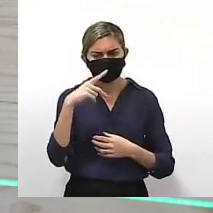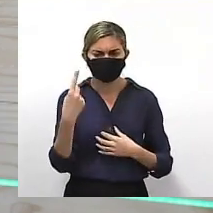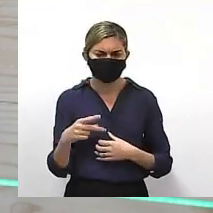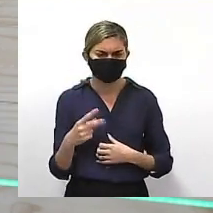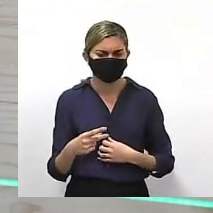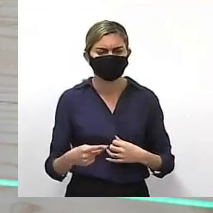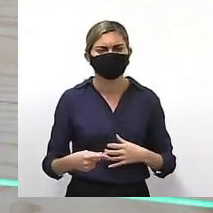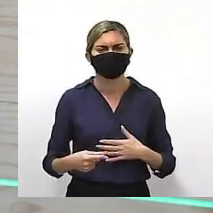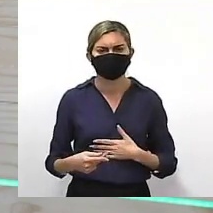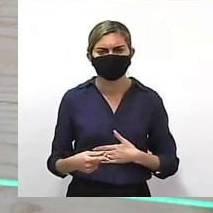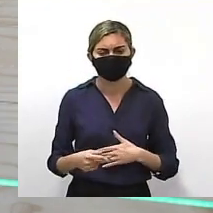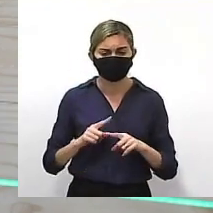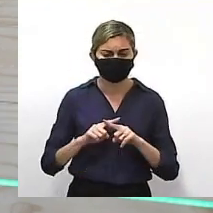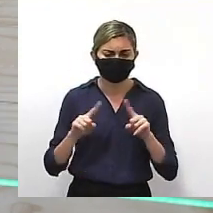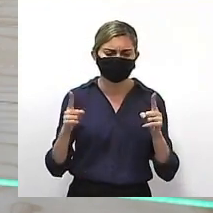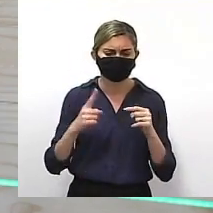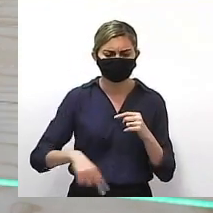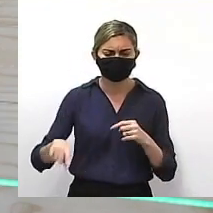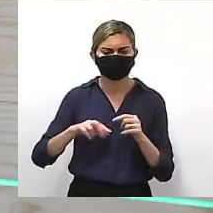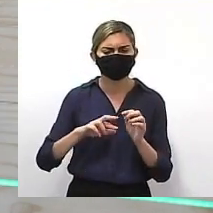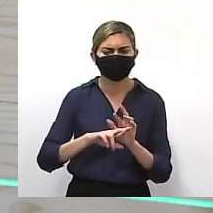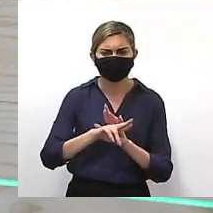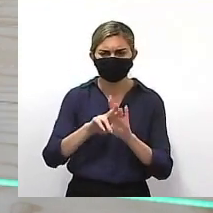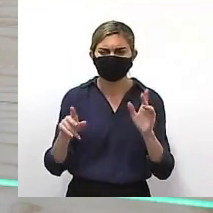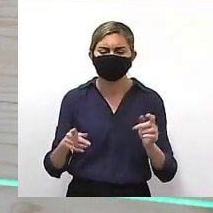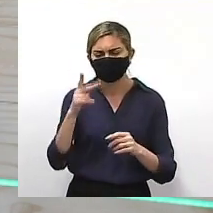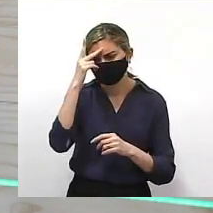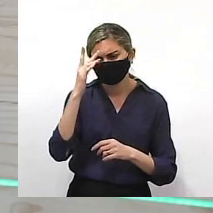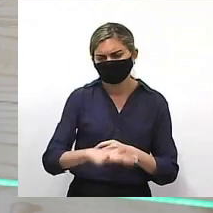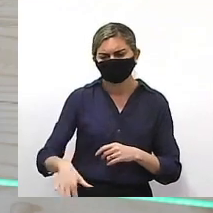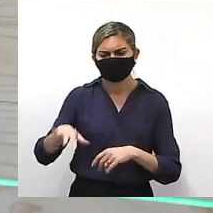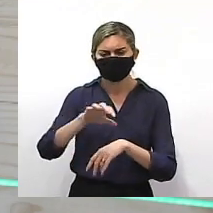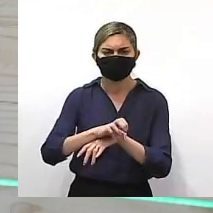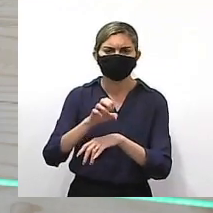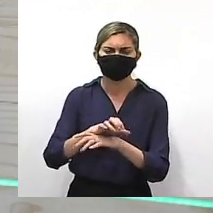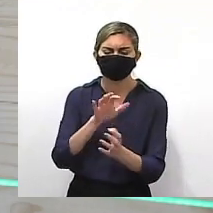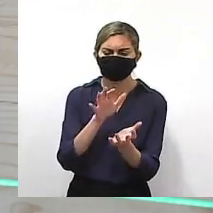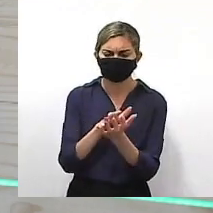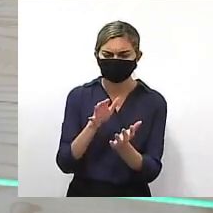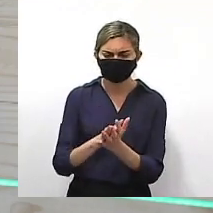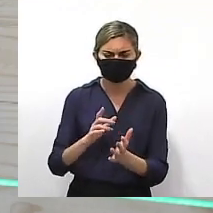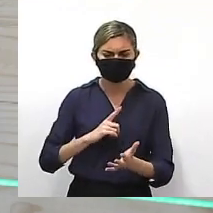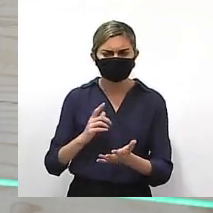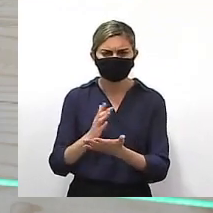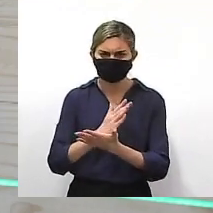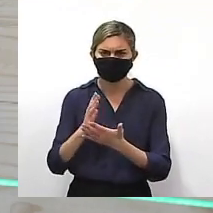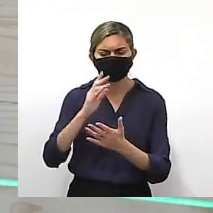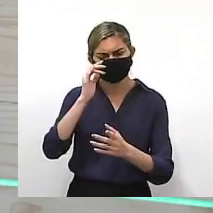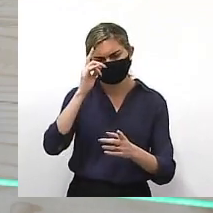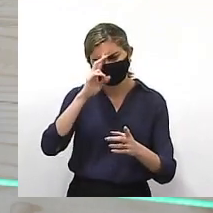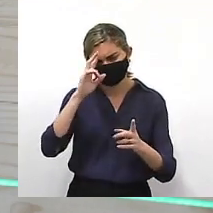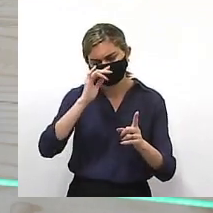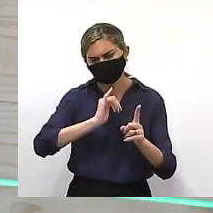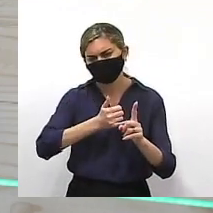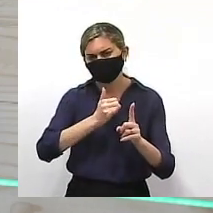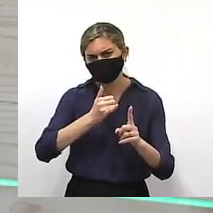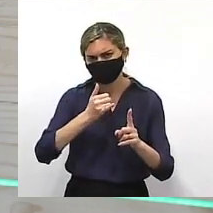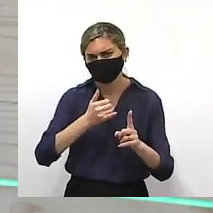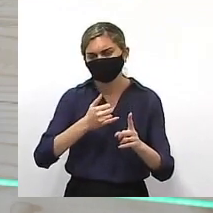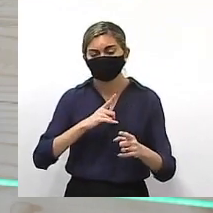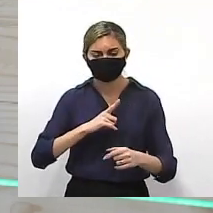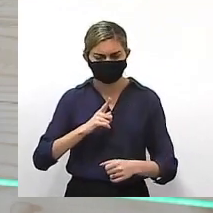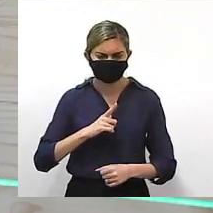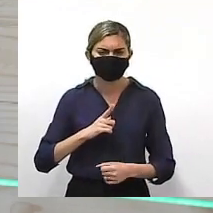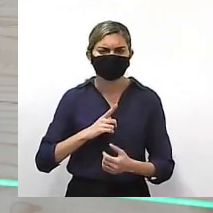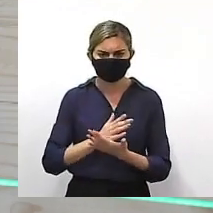delas. Mas nós temos várias pessoas no estado de Pernambuco que têm alguma história para contar. E nós